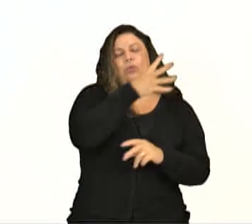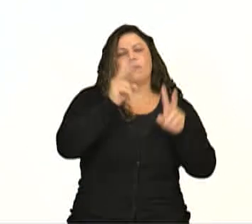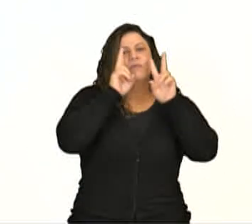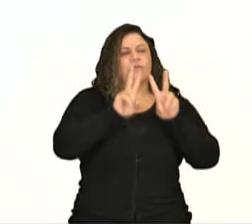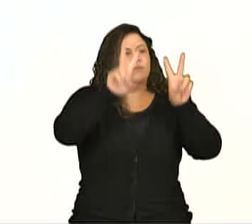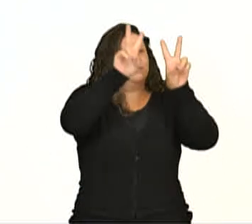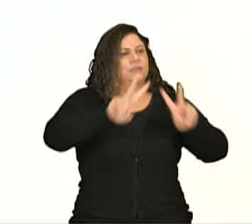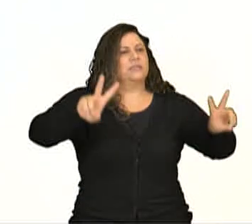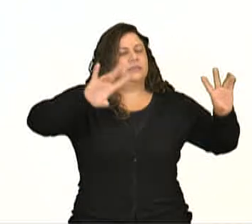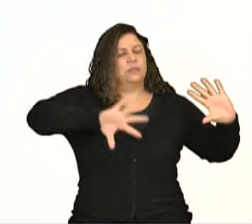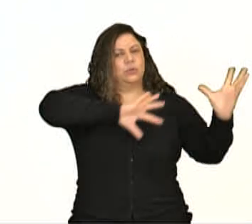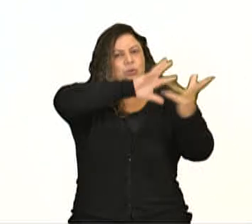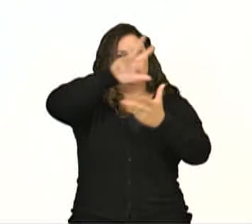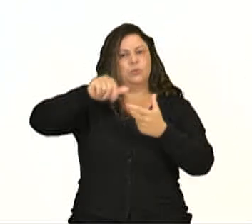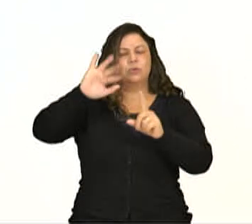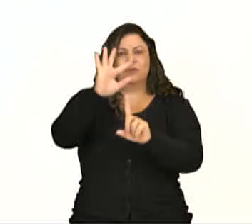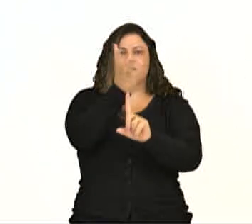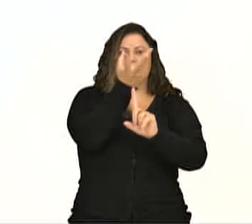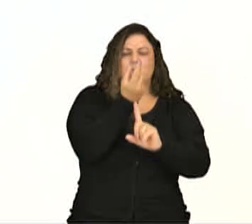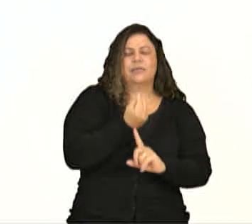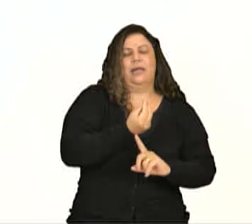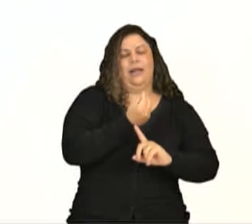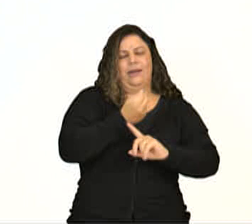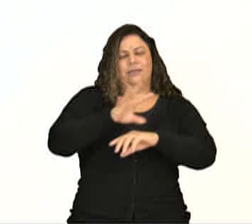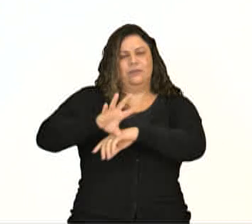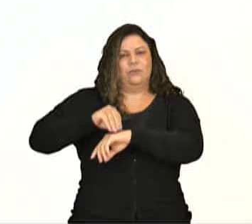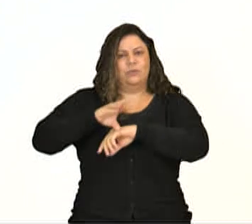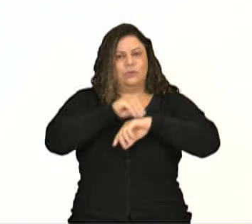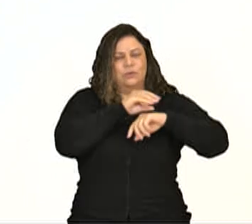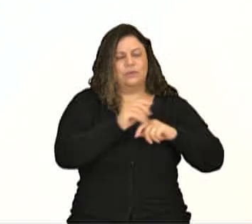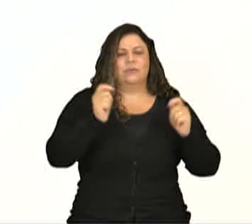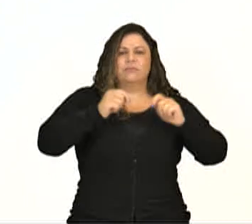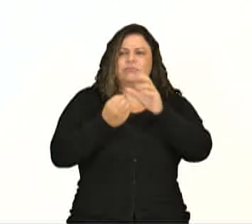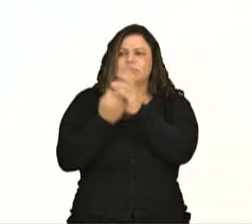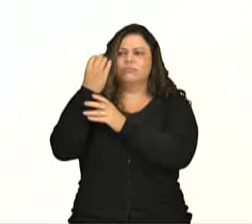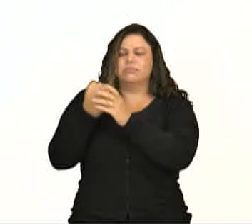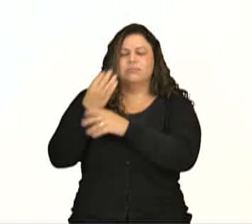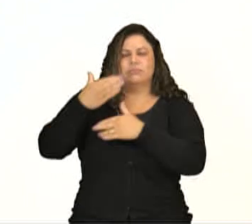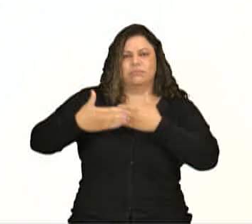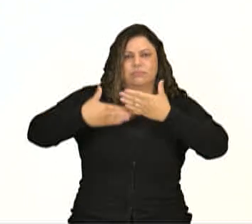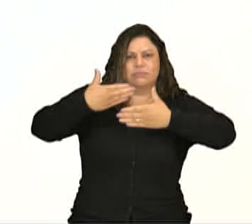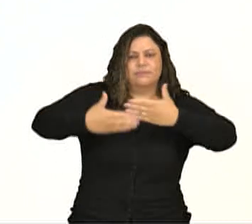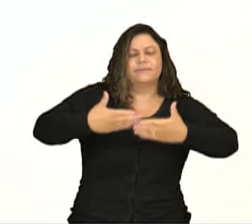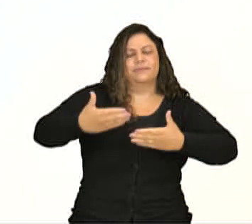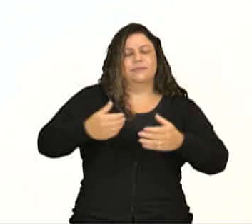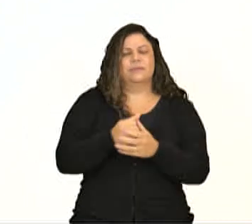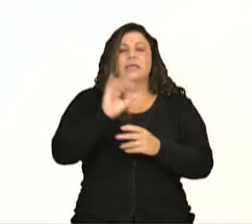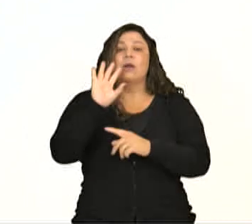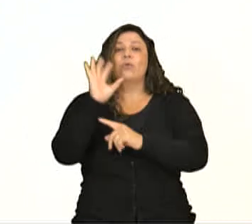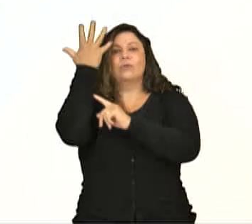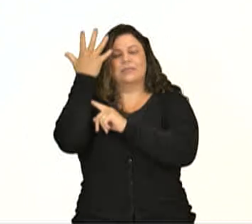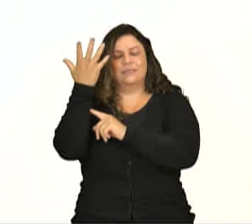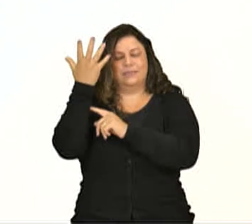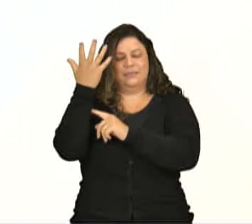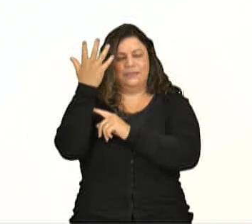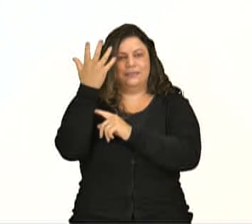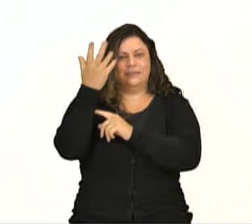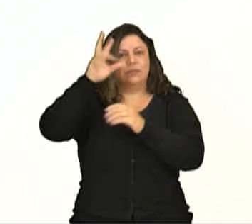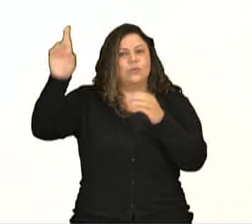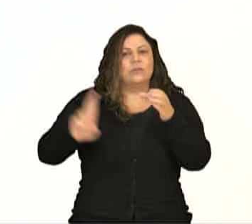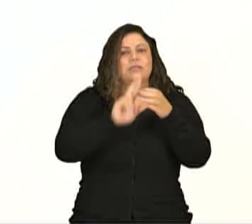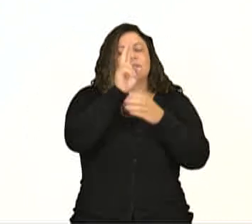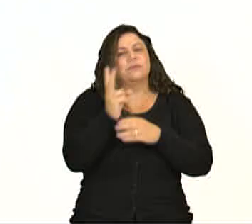arte e do conhecimento e criaram as condições para que acontecesse o renascimento cultural, né? Um